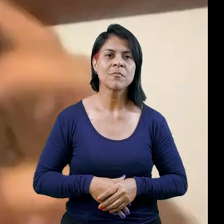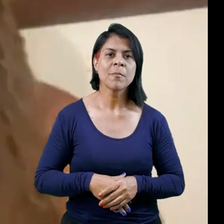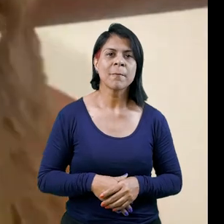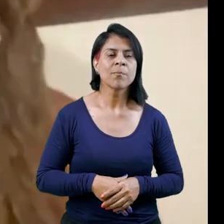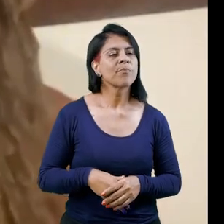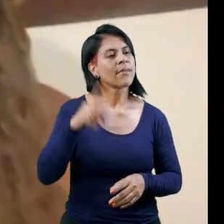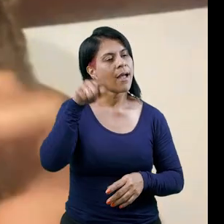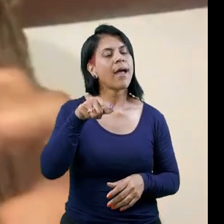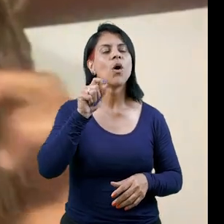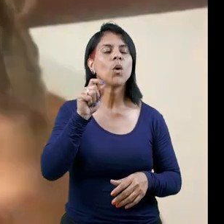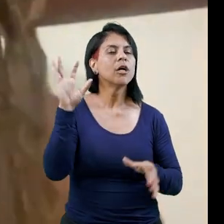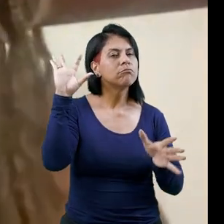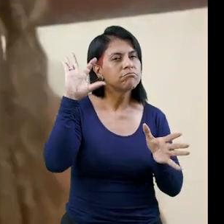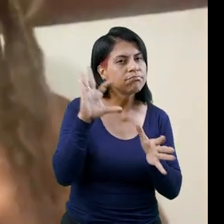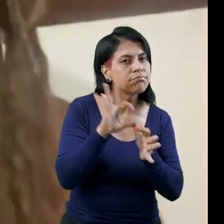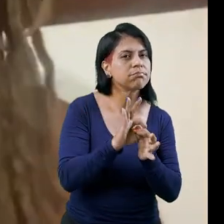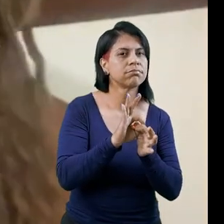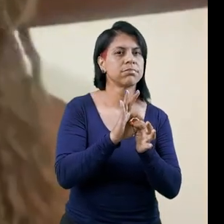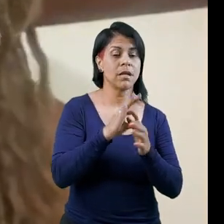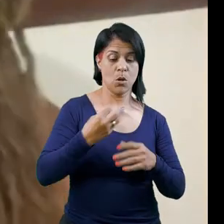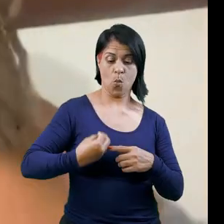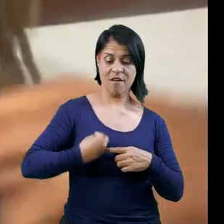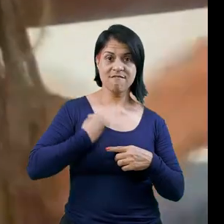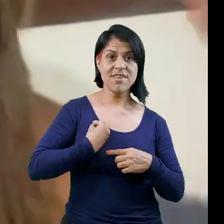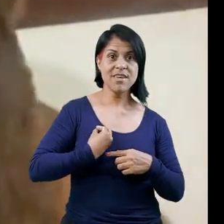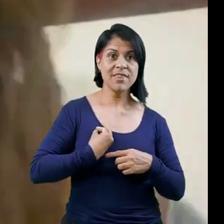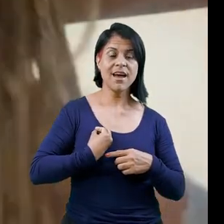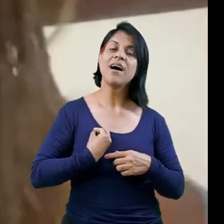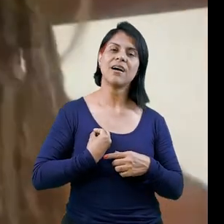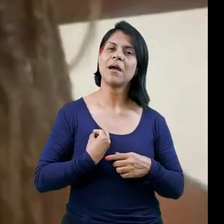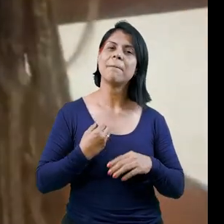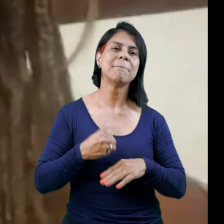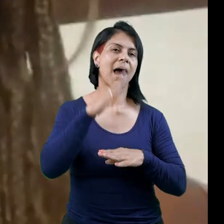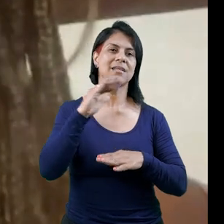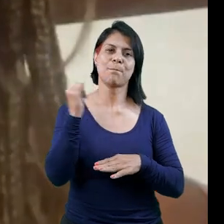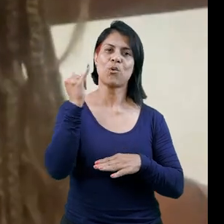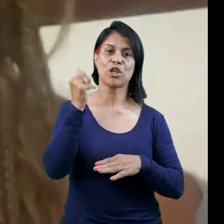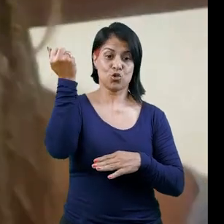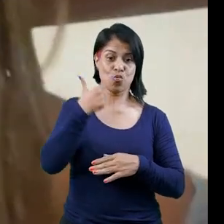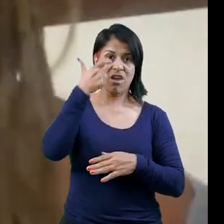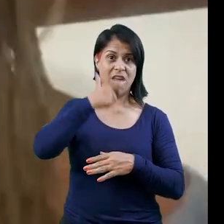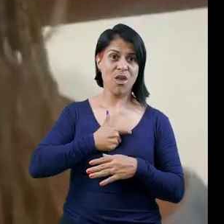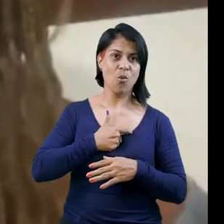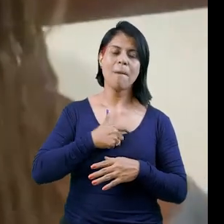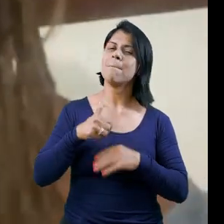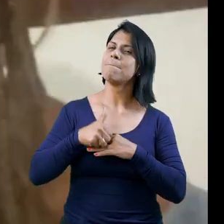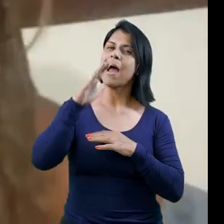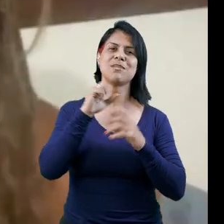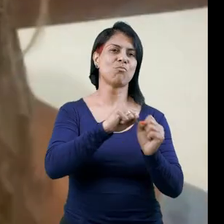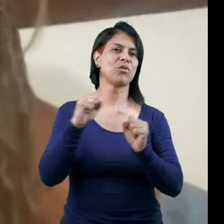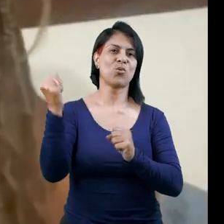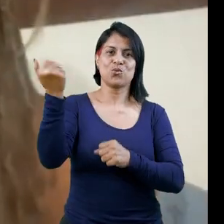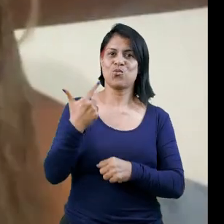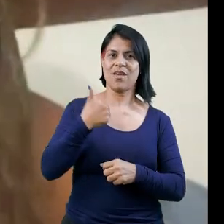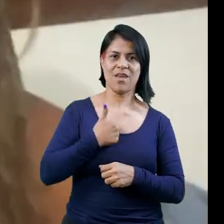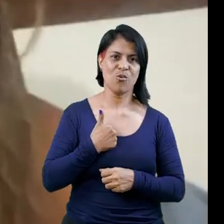em harmonia, em sintonia com a vida, é muito maior do que a gente. É muito mais poderoso do que nós